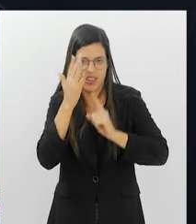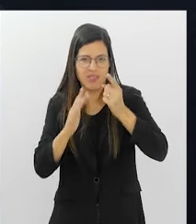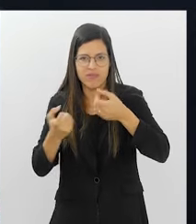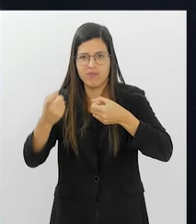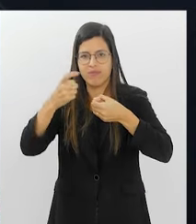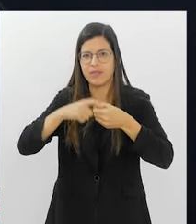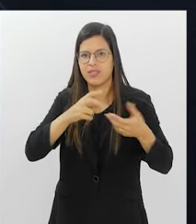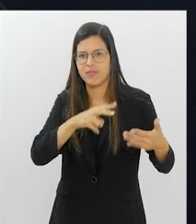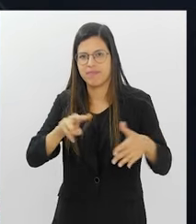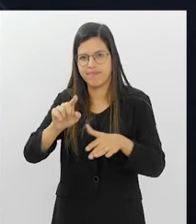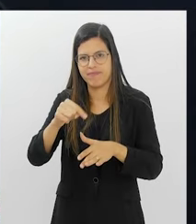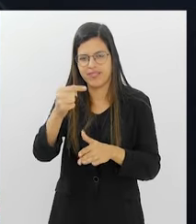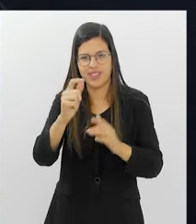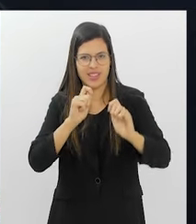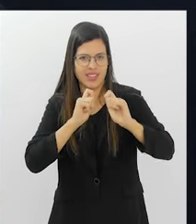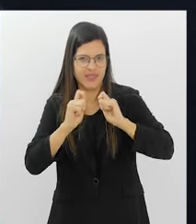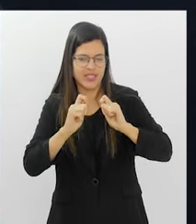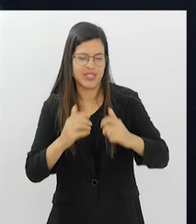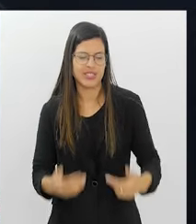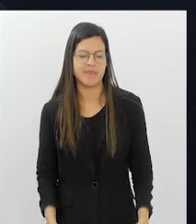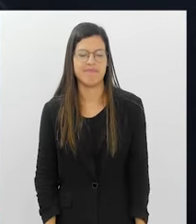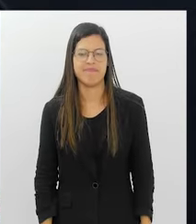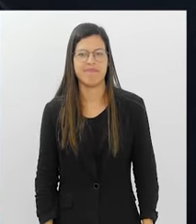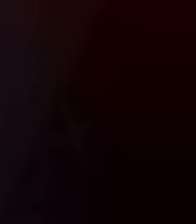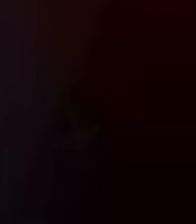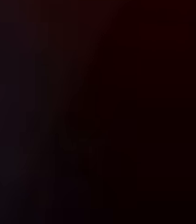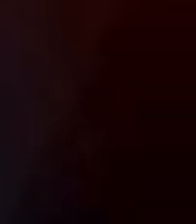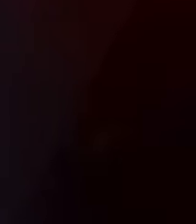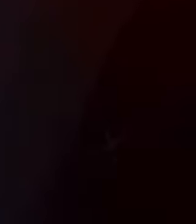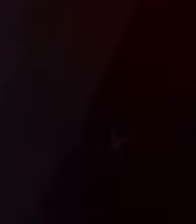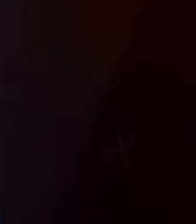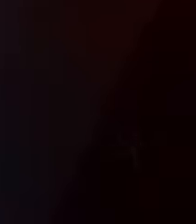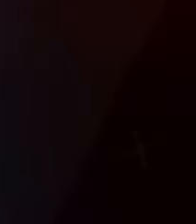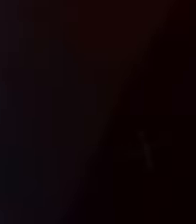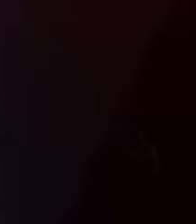estamos na semana que vem com mais uma entrevista até lá